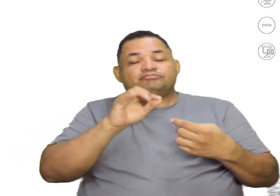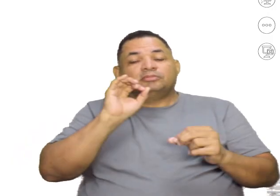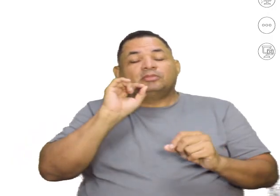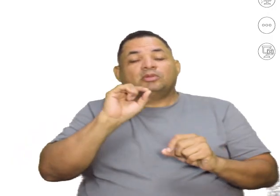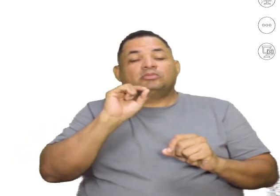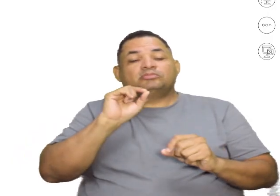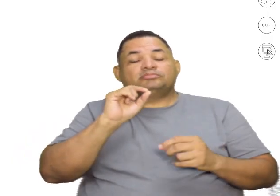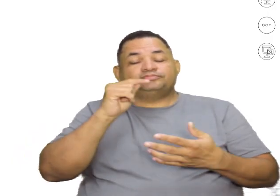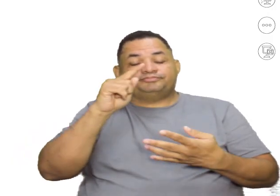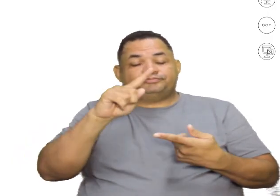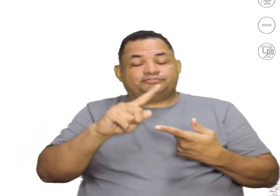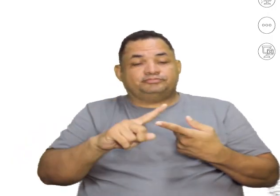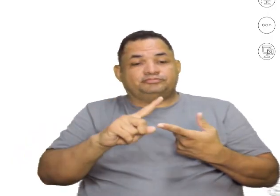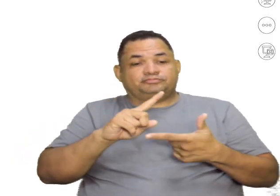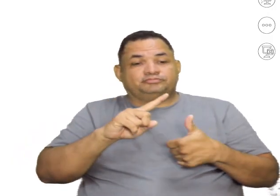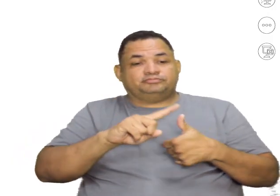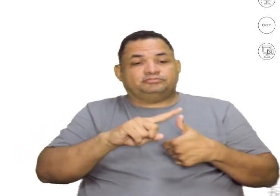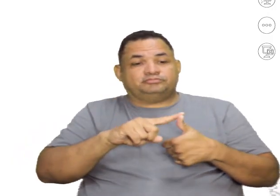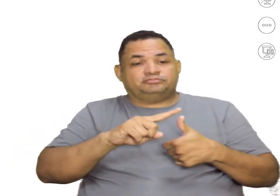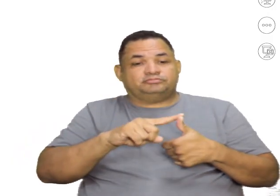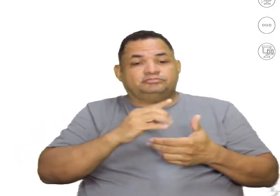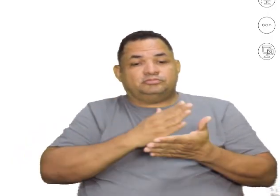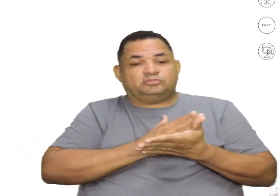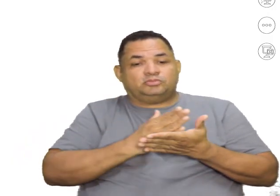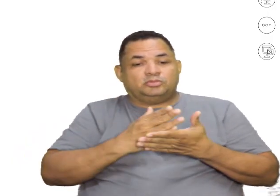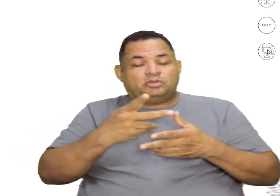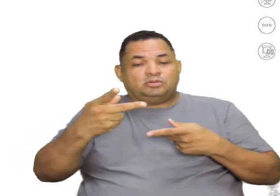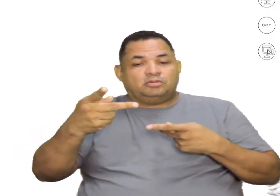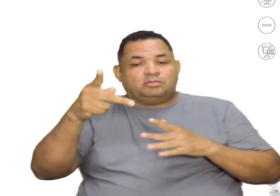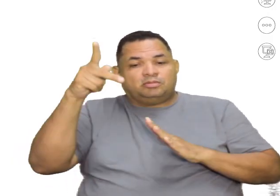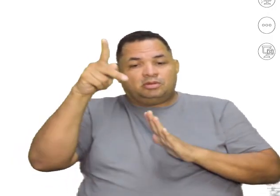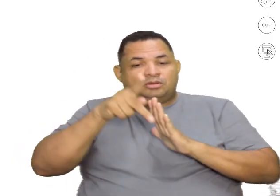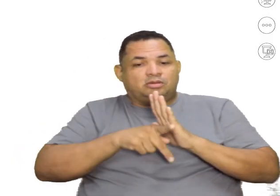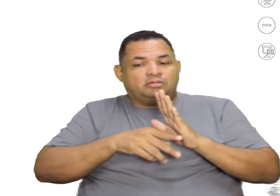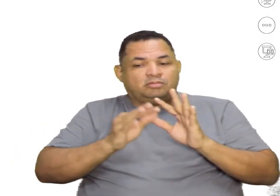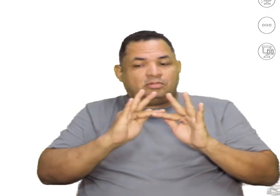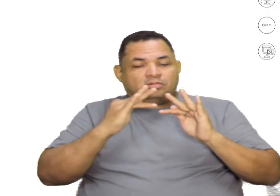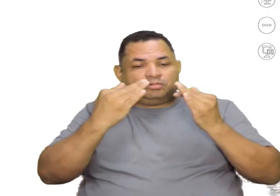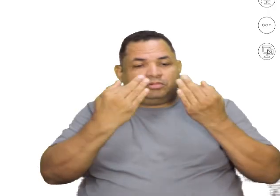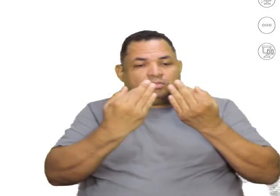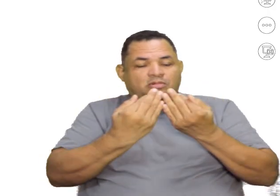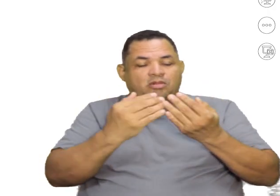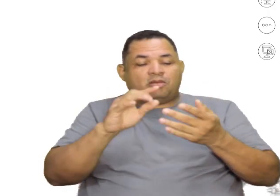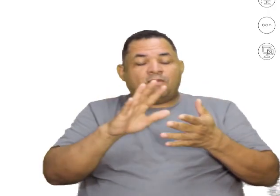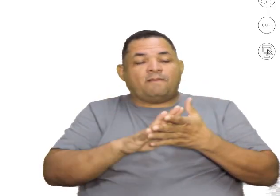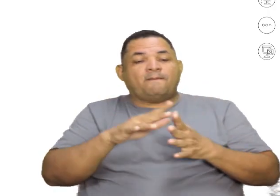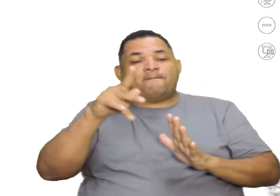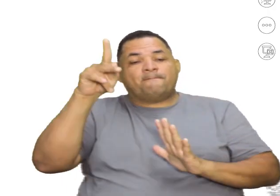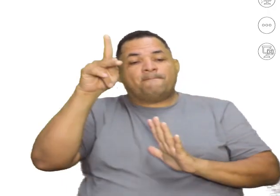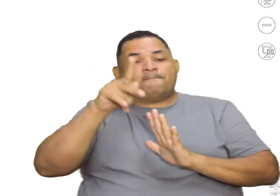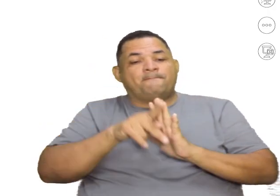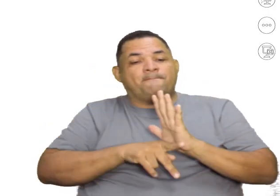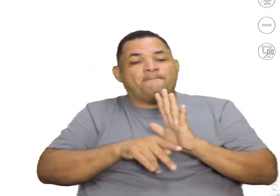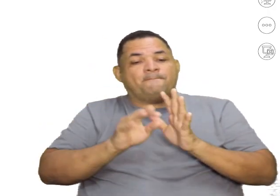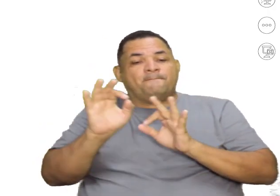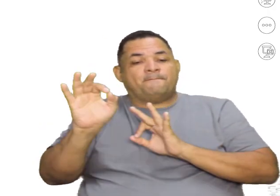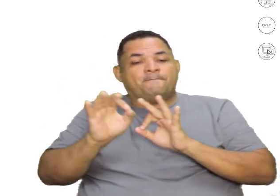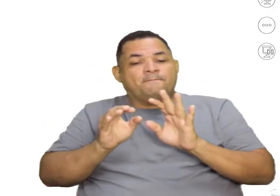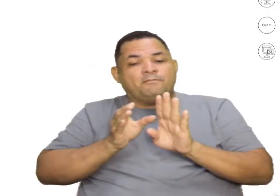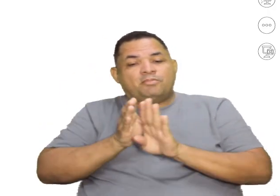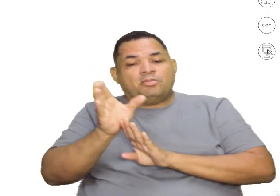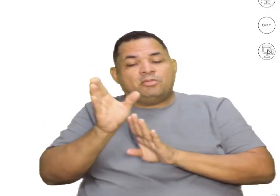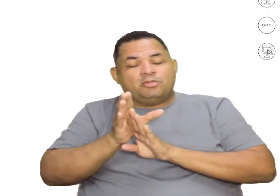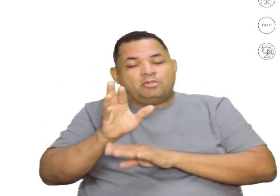quê? Né? De iniciativas de planejamento familiar? Ou será que foram projetos de